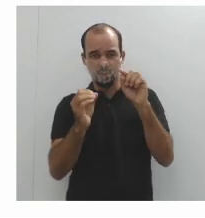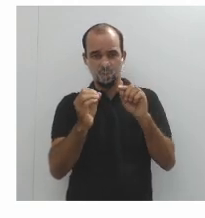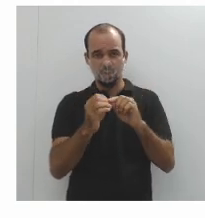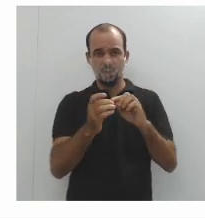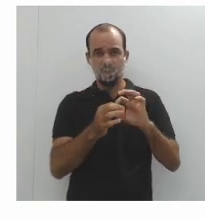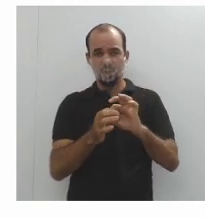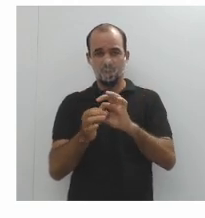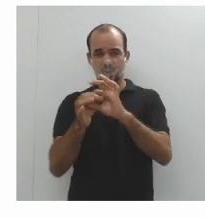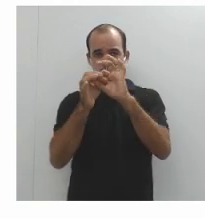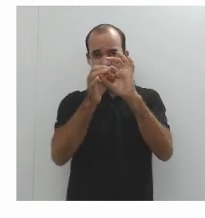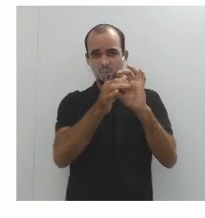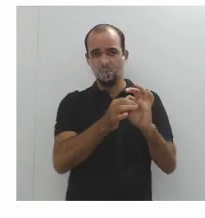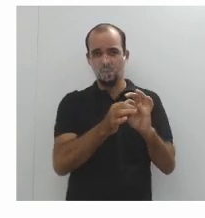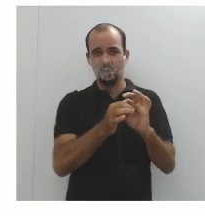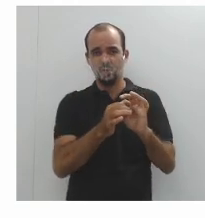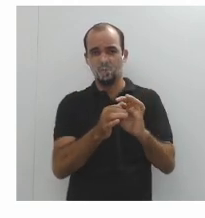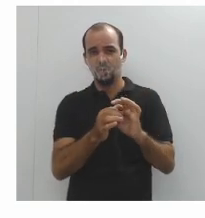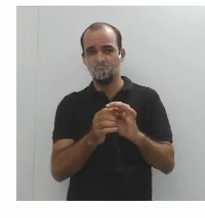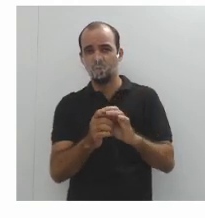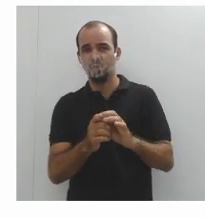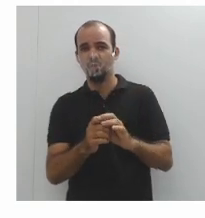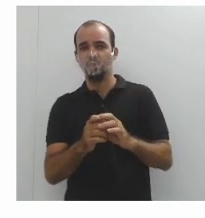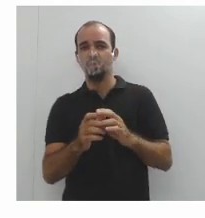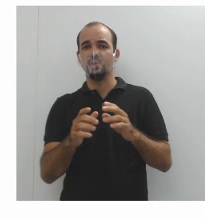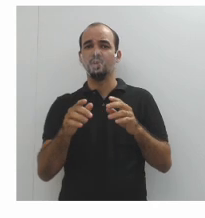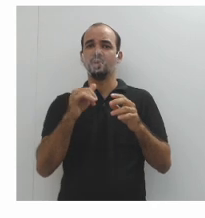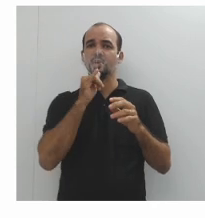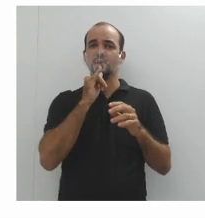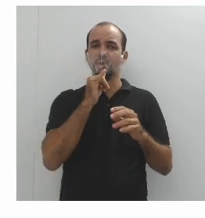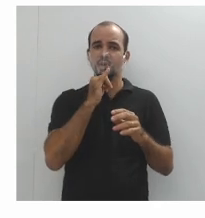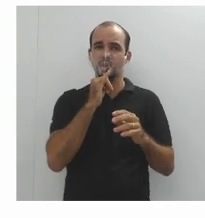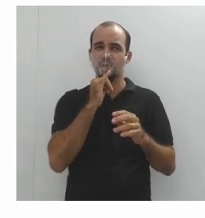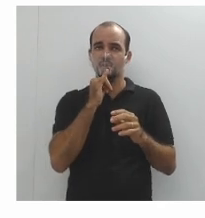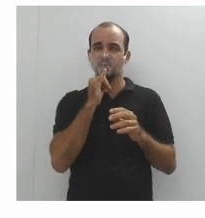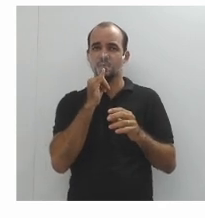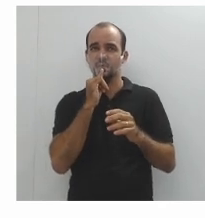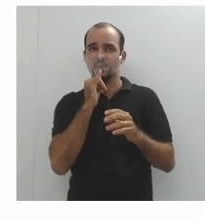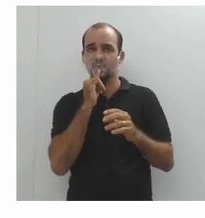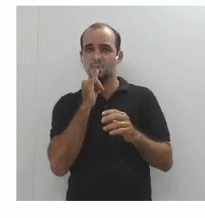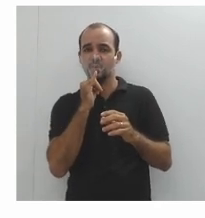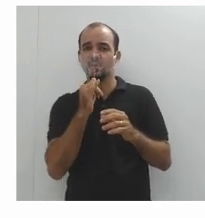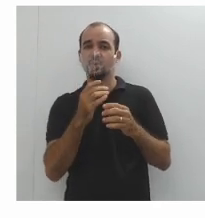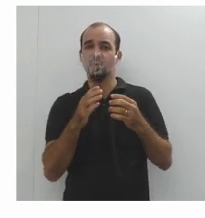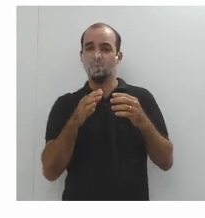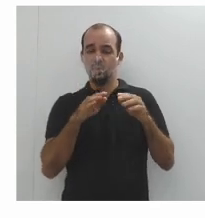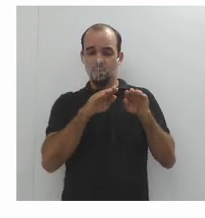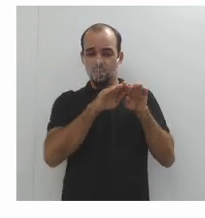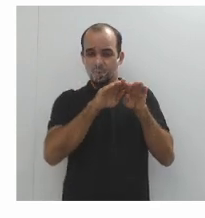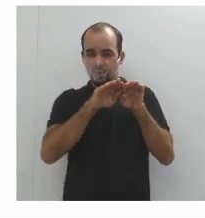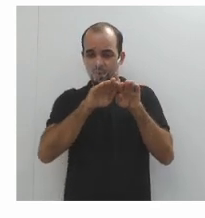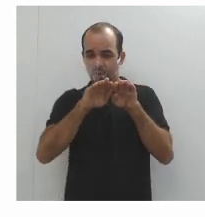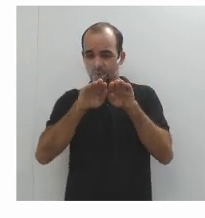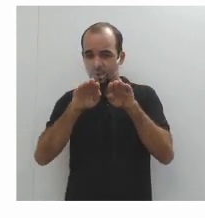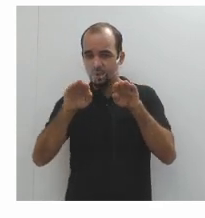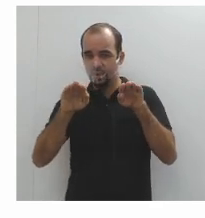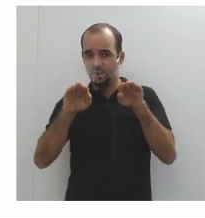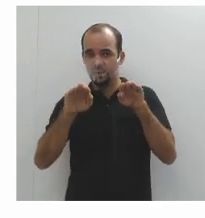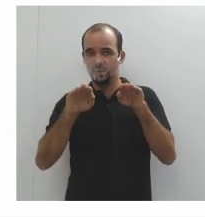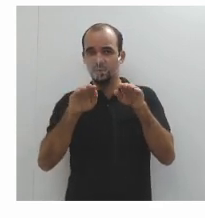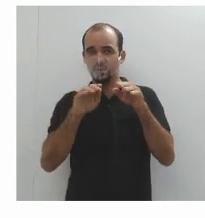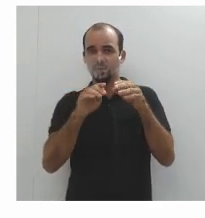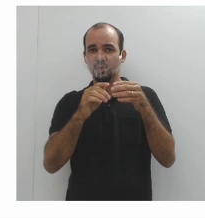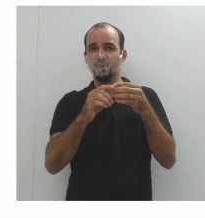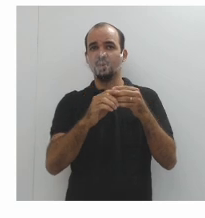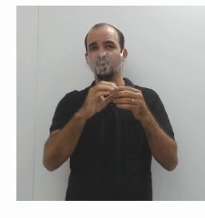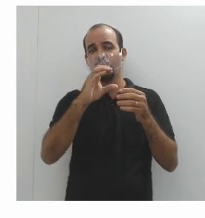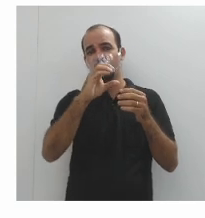ciclização. Antes eu tinha uma cadeia linear, agora eu